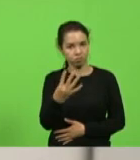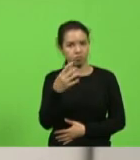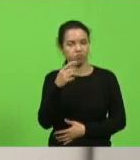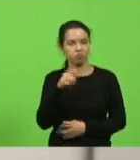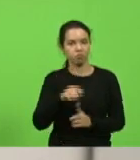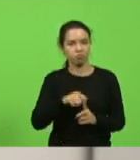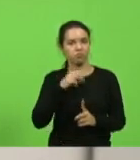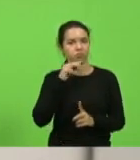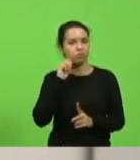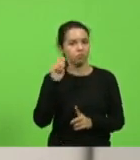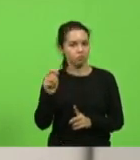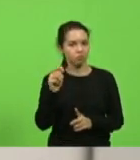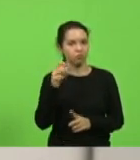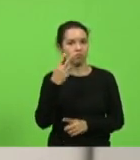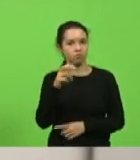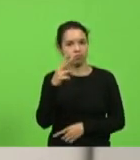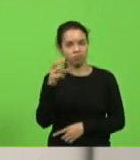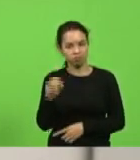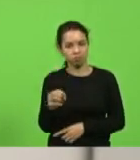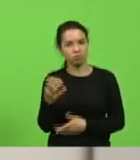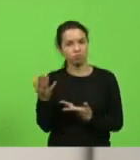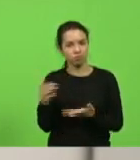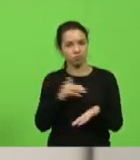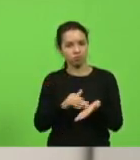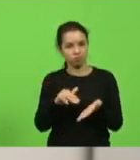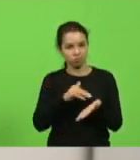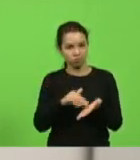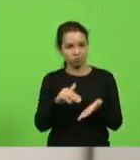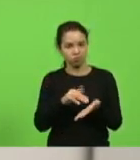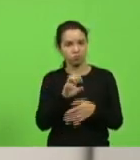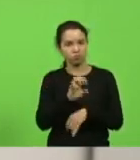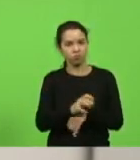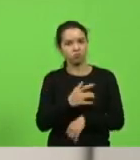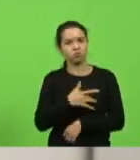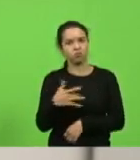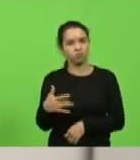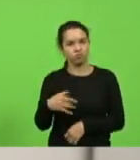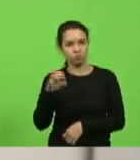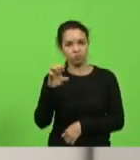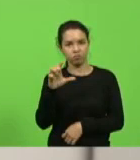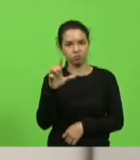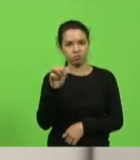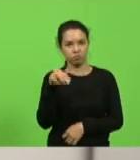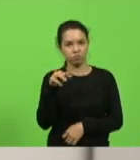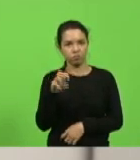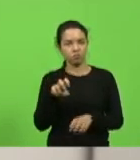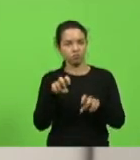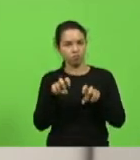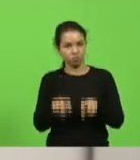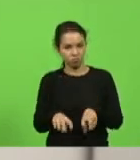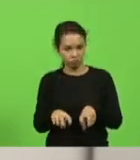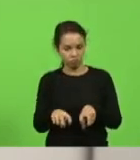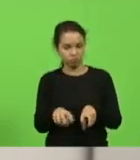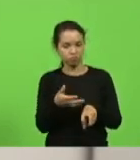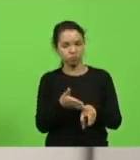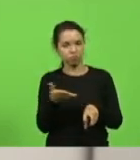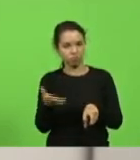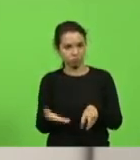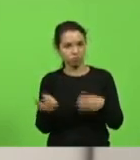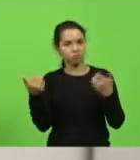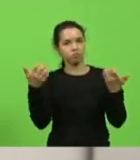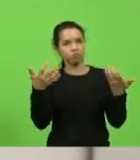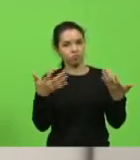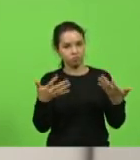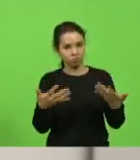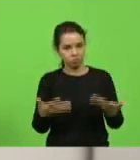14/4/2020, o então secretário de Estado da Saúde, Elton Zeferino, que estava sentado ao seu lado, expôs a situação